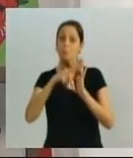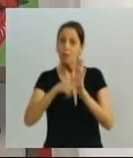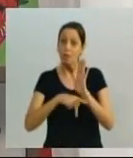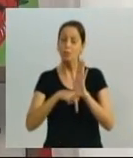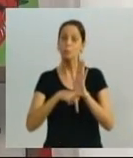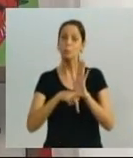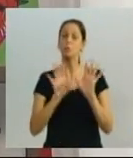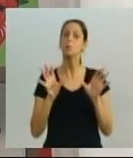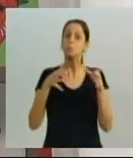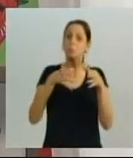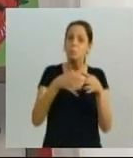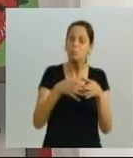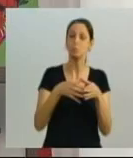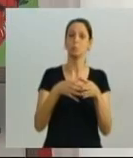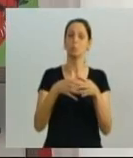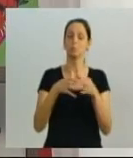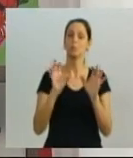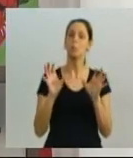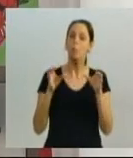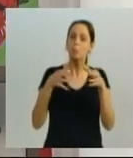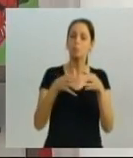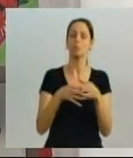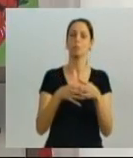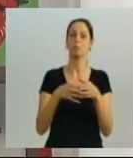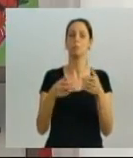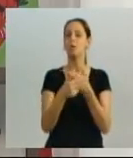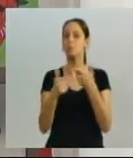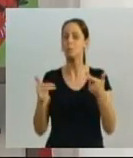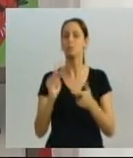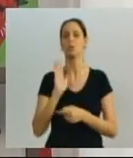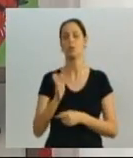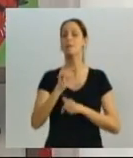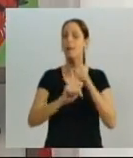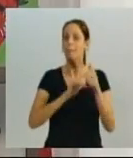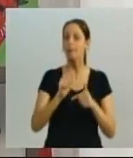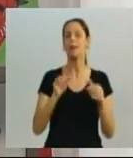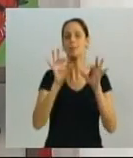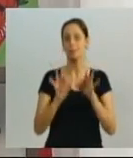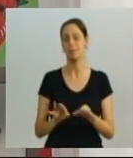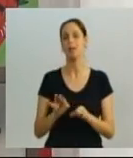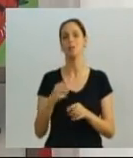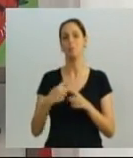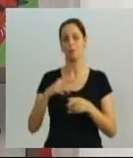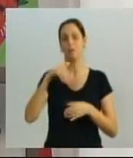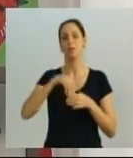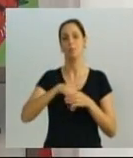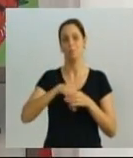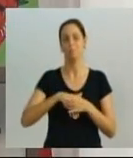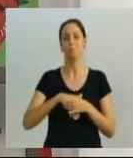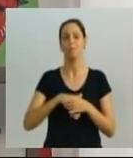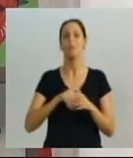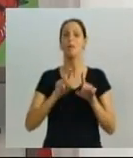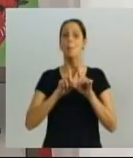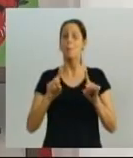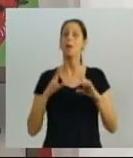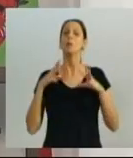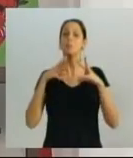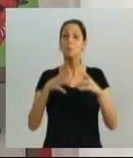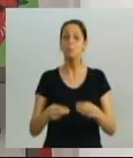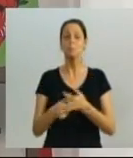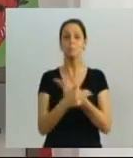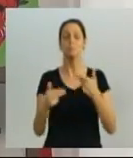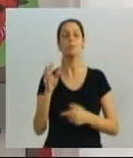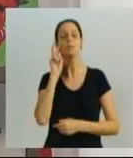do conjunto da obra, num conjunto para o que foram eleitos. Os acordões, toda essa coisa toda que a gente